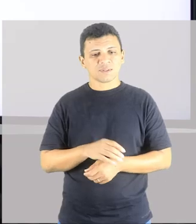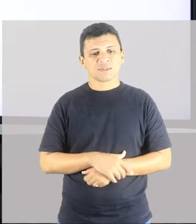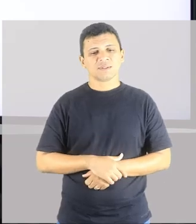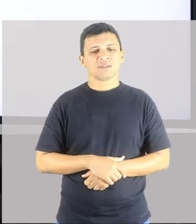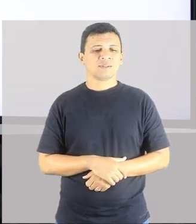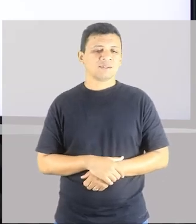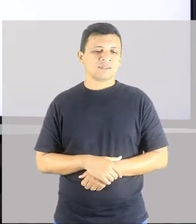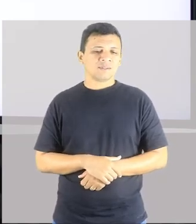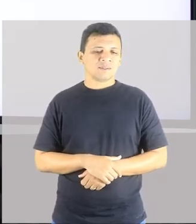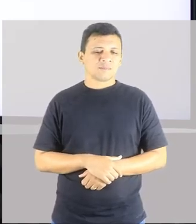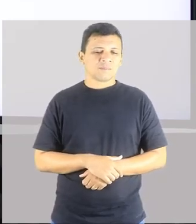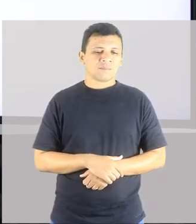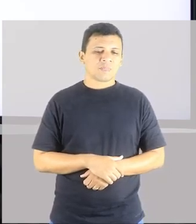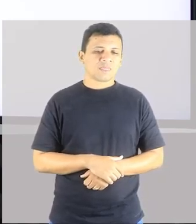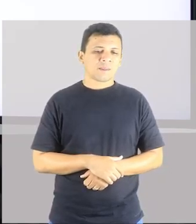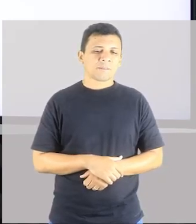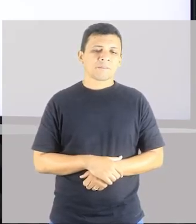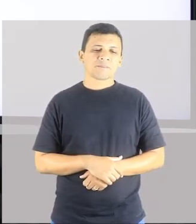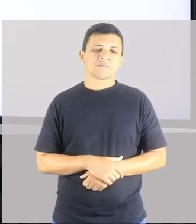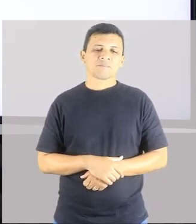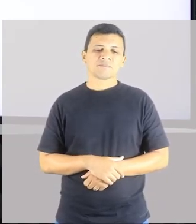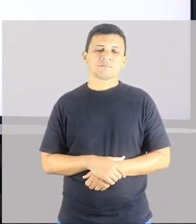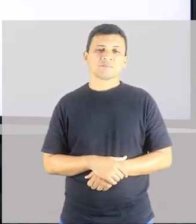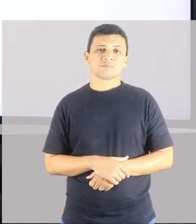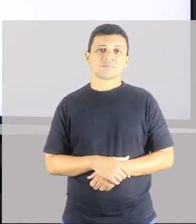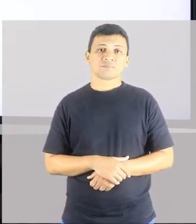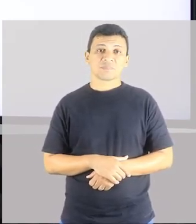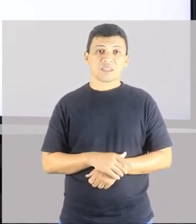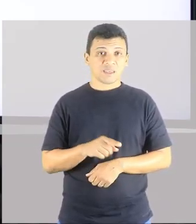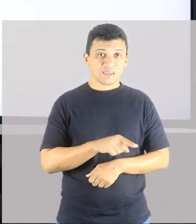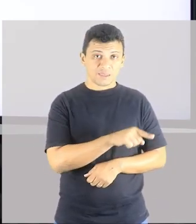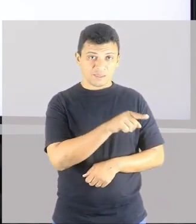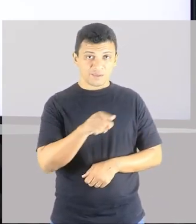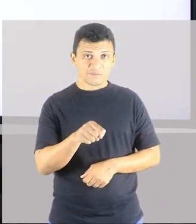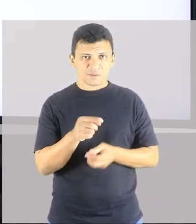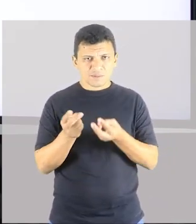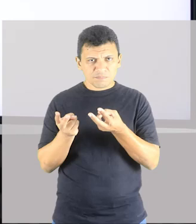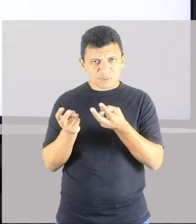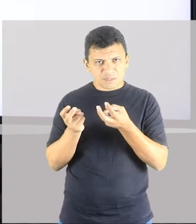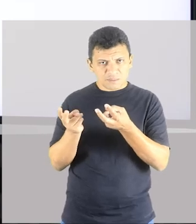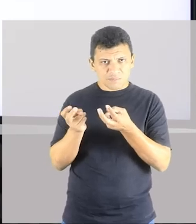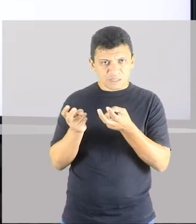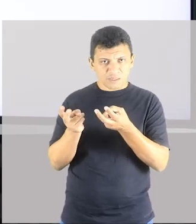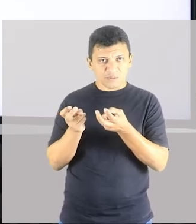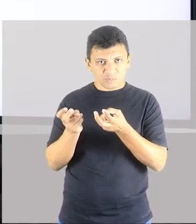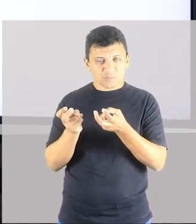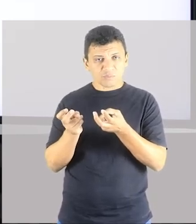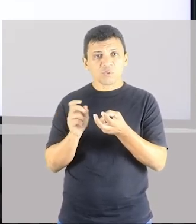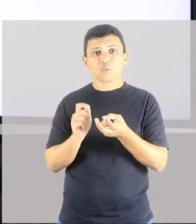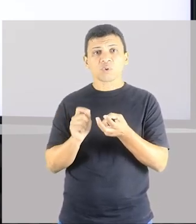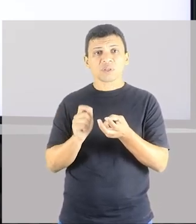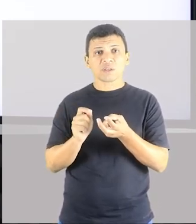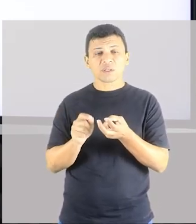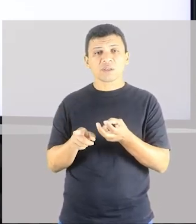noticed him going into the hotel bar. Eles perceberam, ou elas perceberam, que ele estava